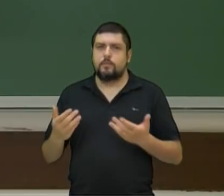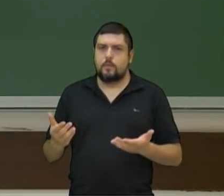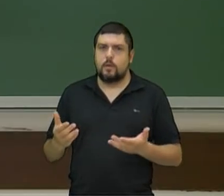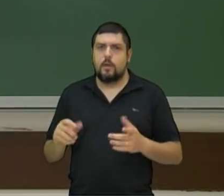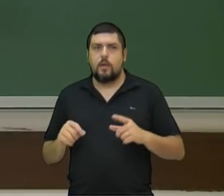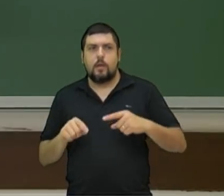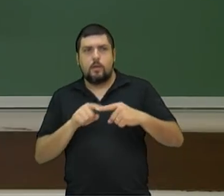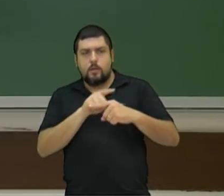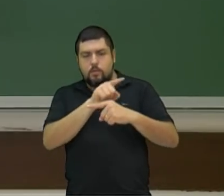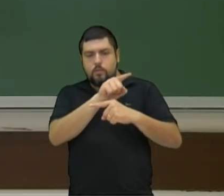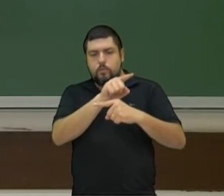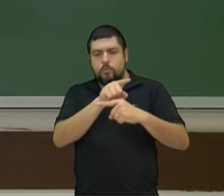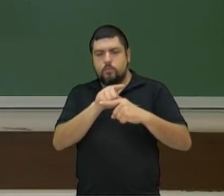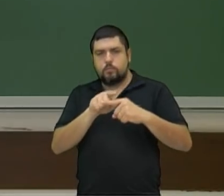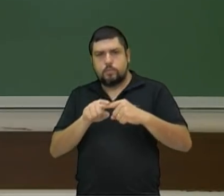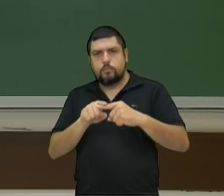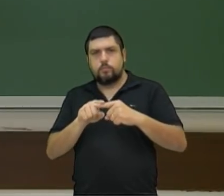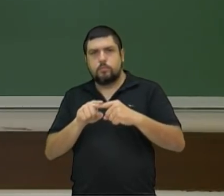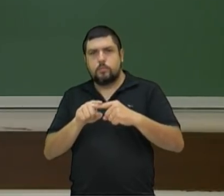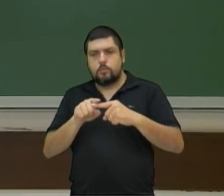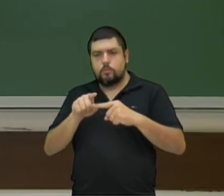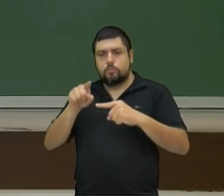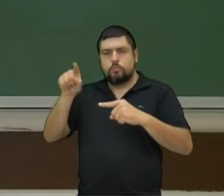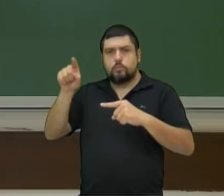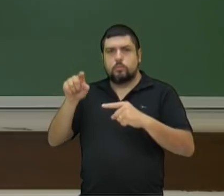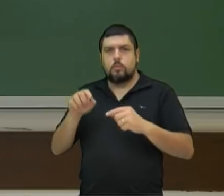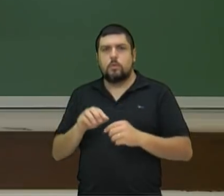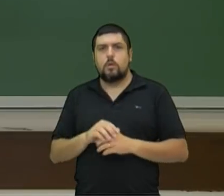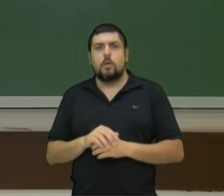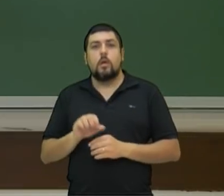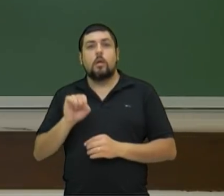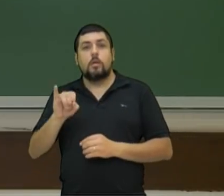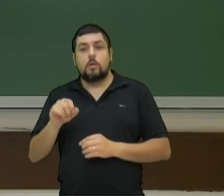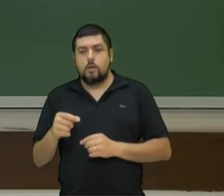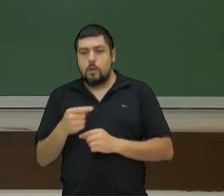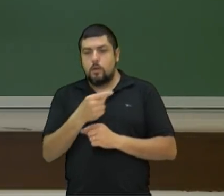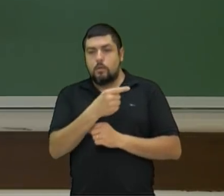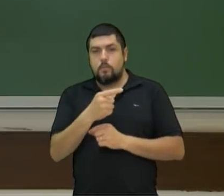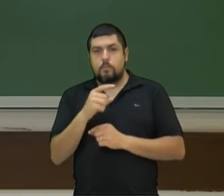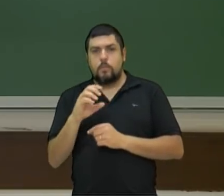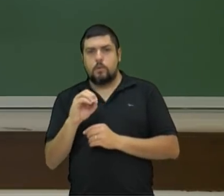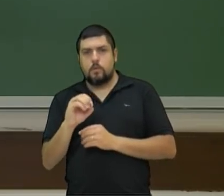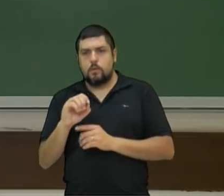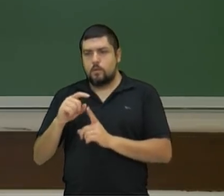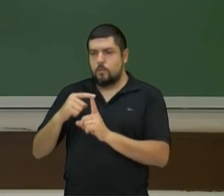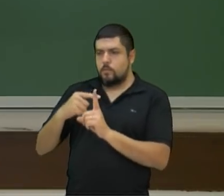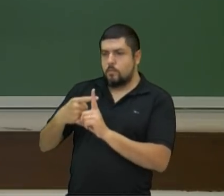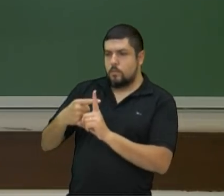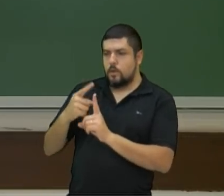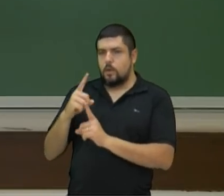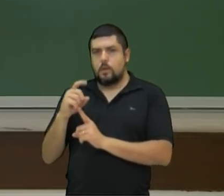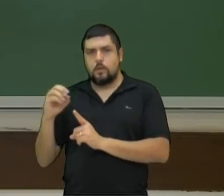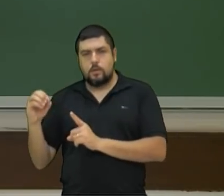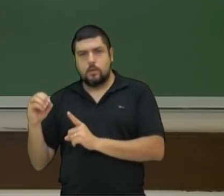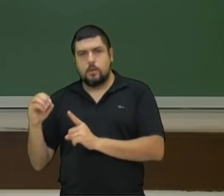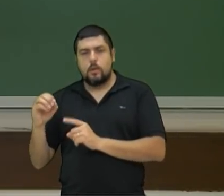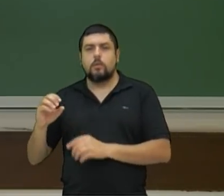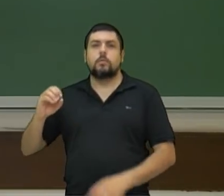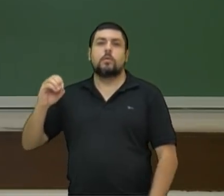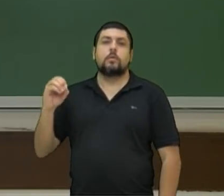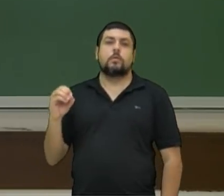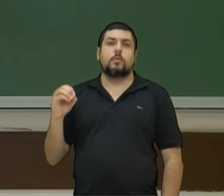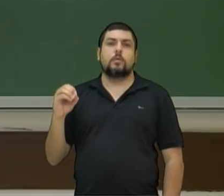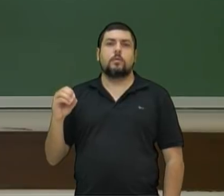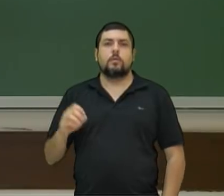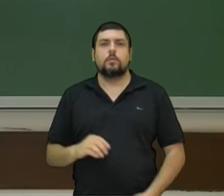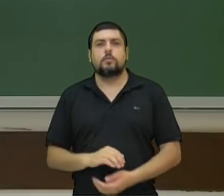raiz, tá, gente? É o número que zera. Se eu colocar menos 100 mais 100, aqui vai zerar. Se eu colocar menos 100, aqui